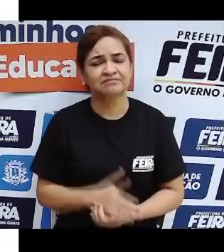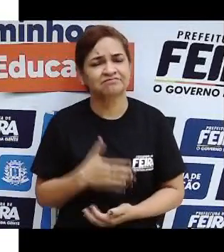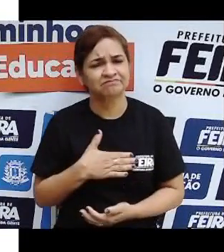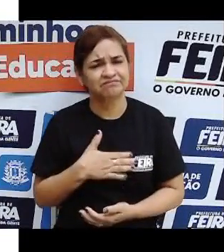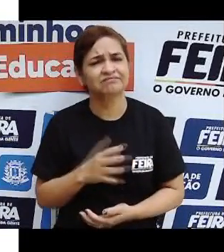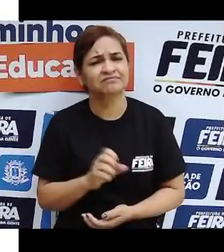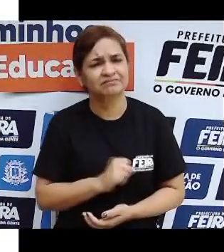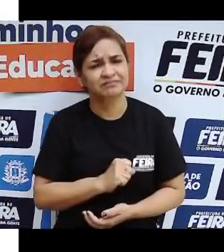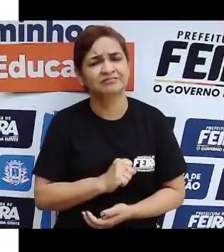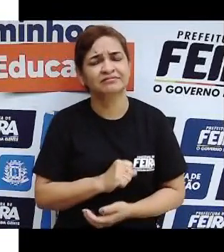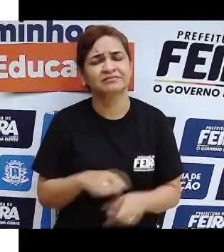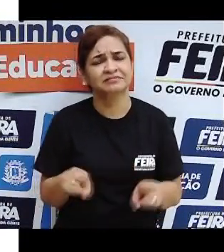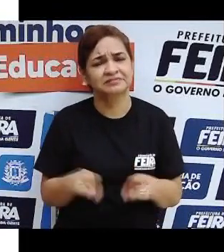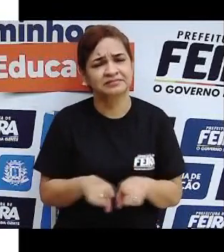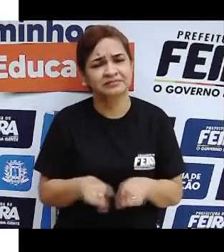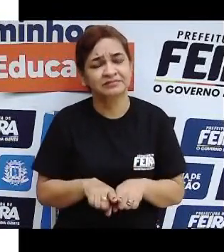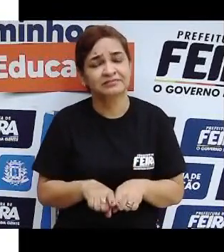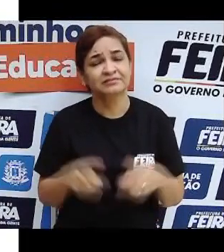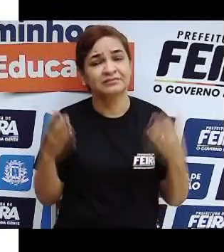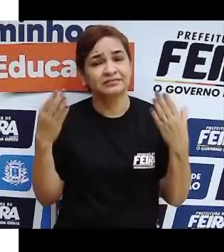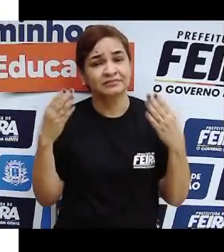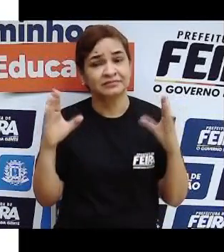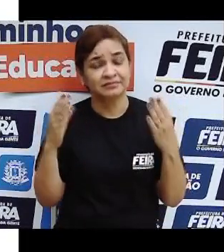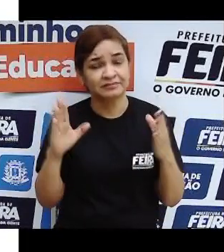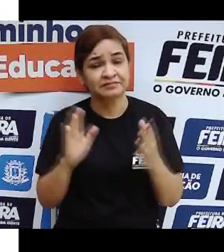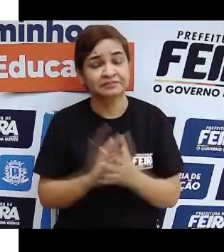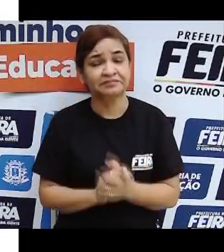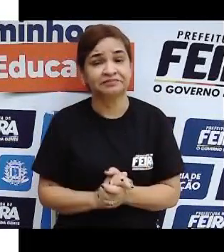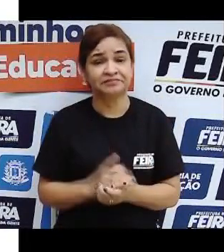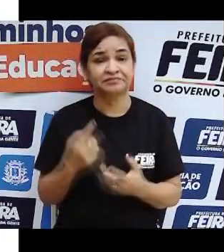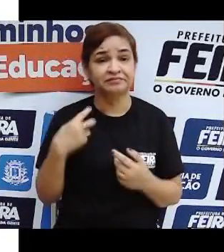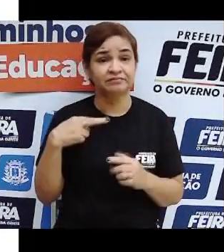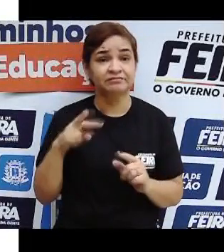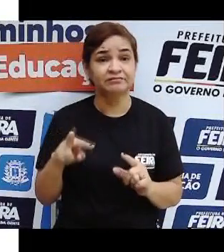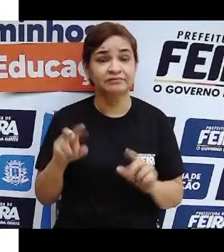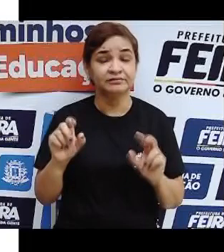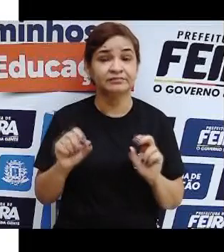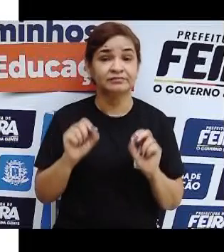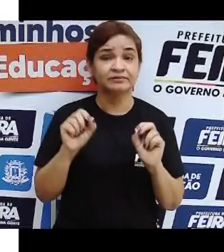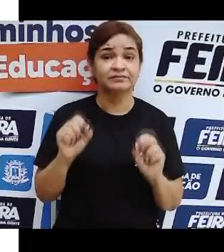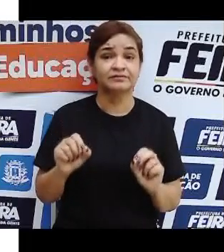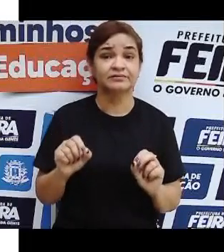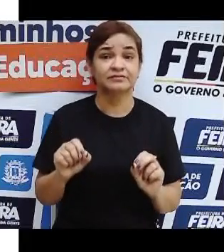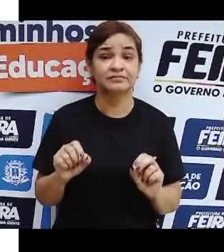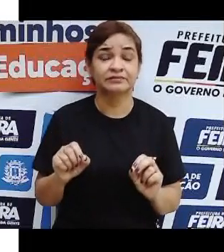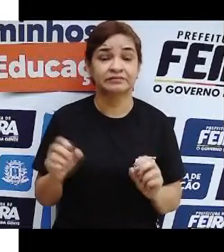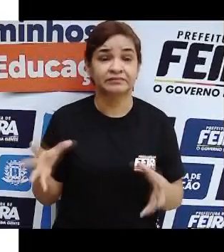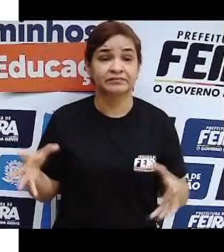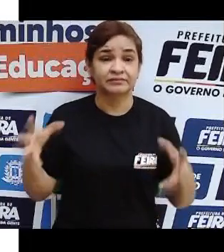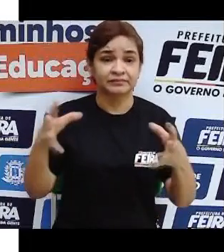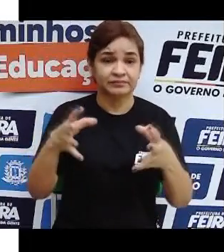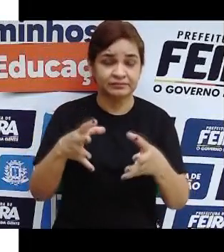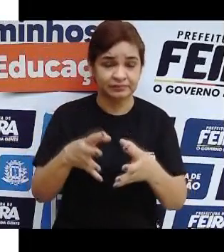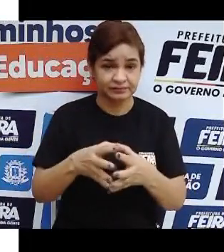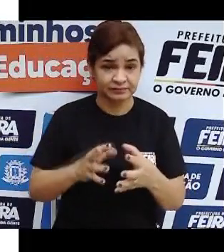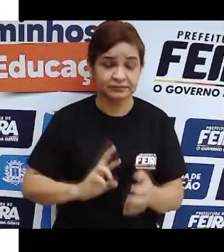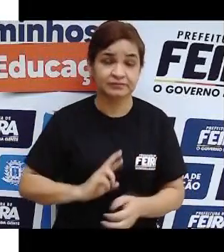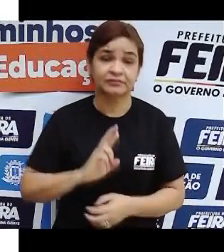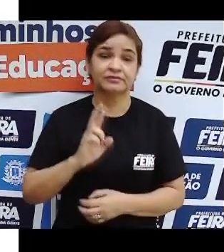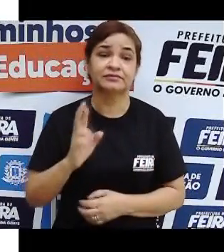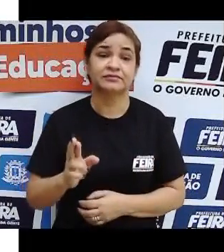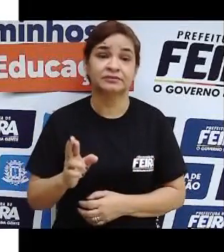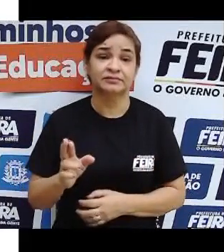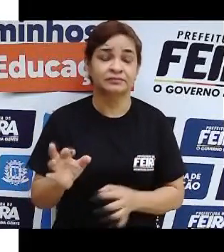ela tem teve essa intenção de se inserir nas manifestações religiosas